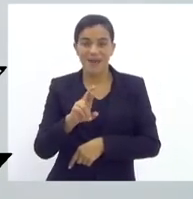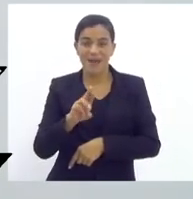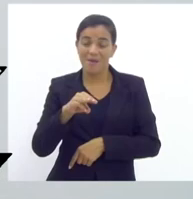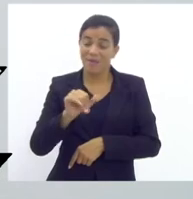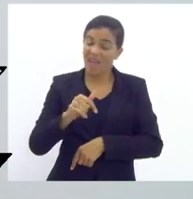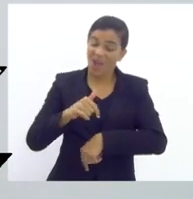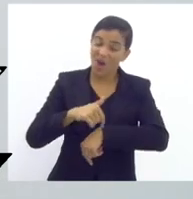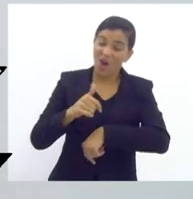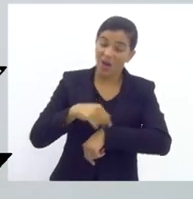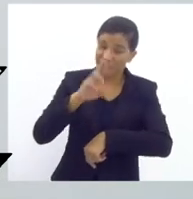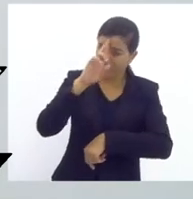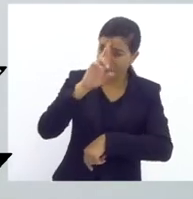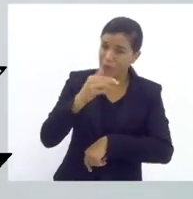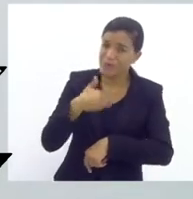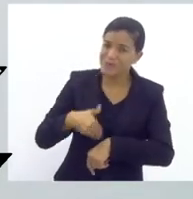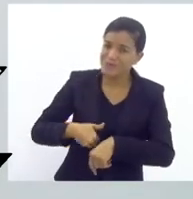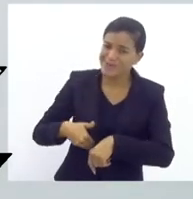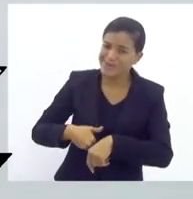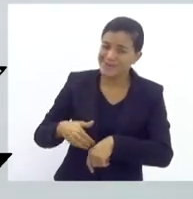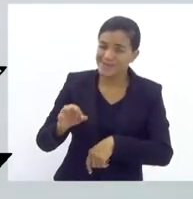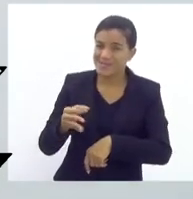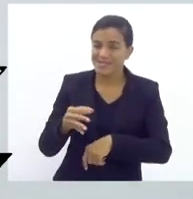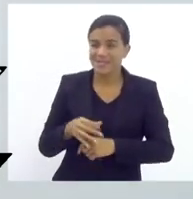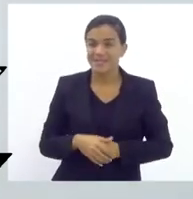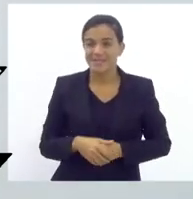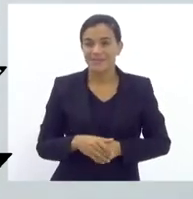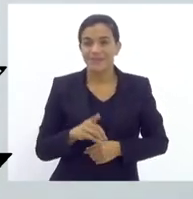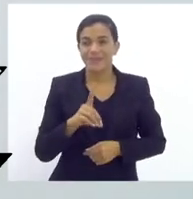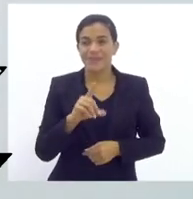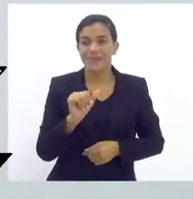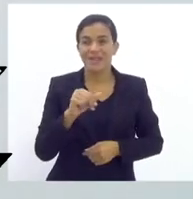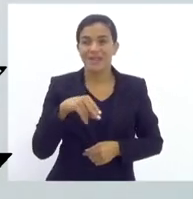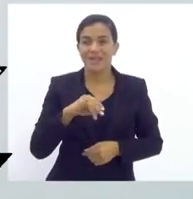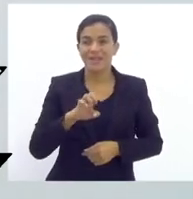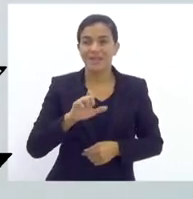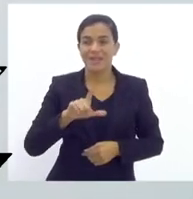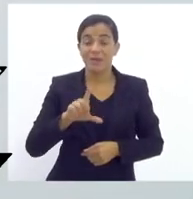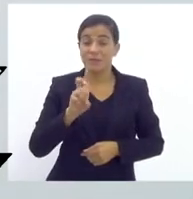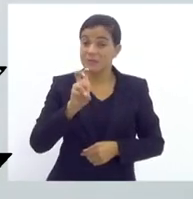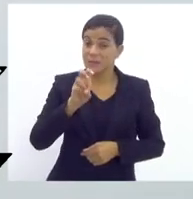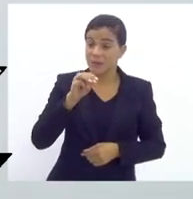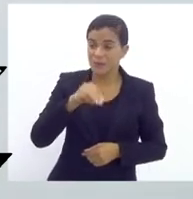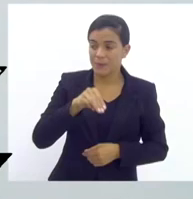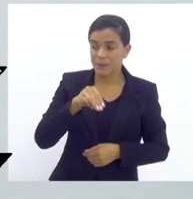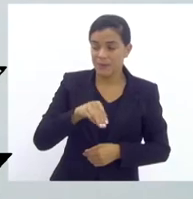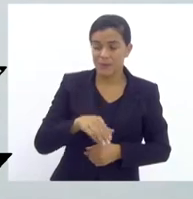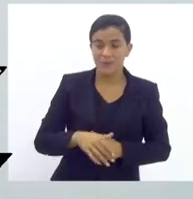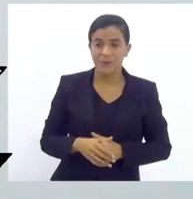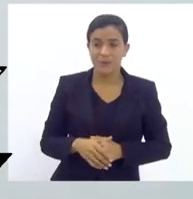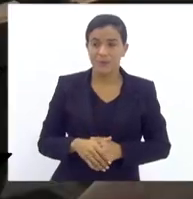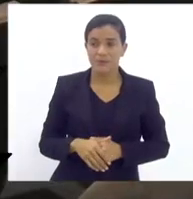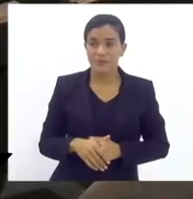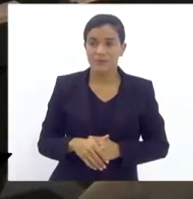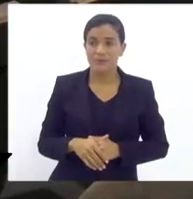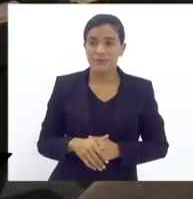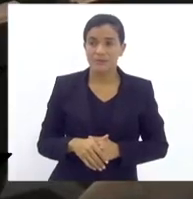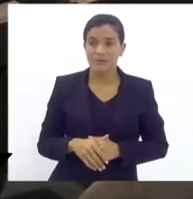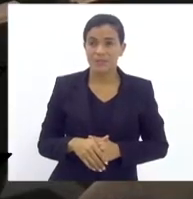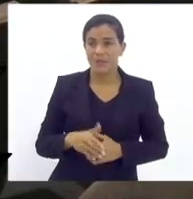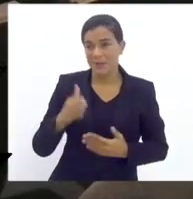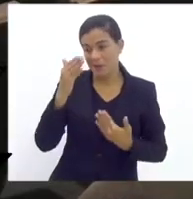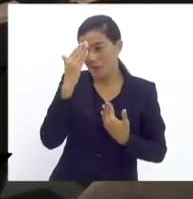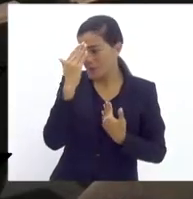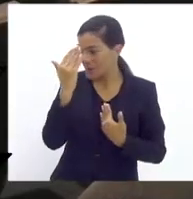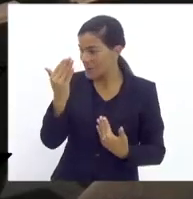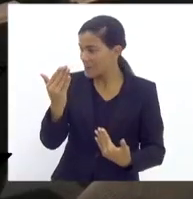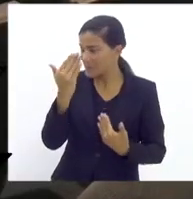vai o almoço né gente Daniel de ovo em 5 minutos Muito obrigado